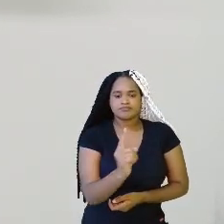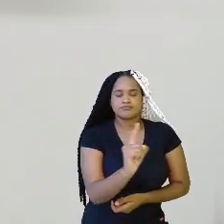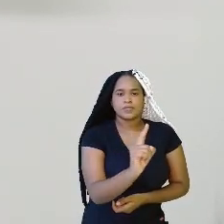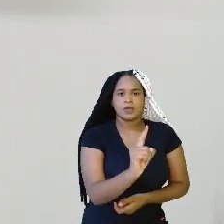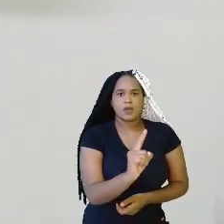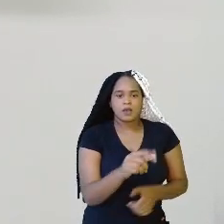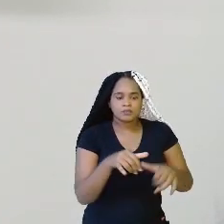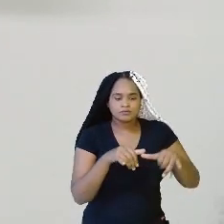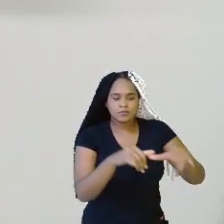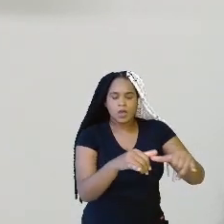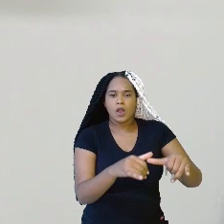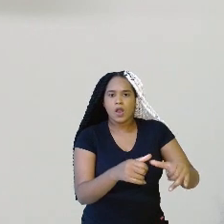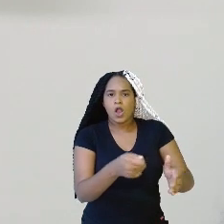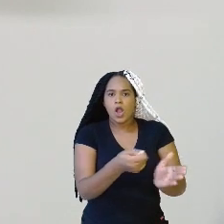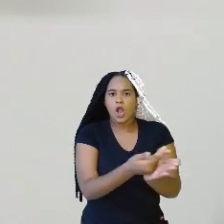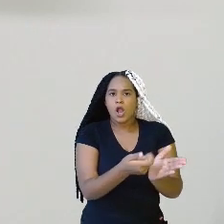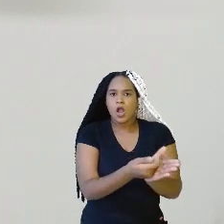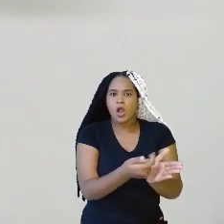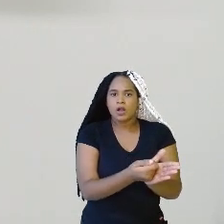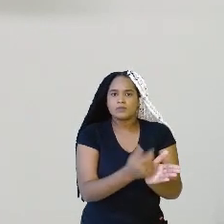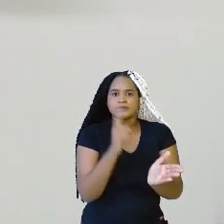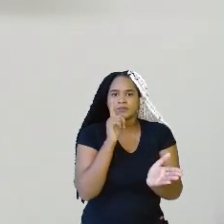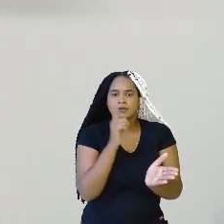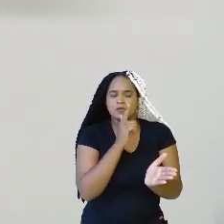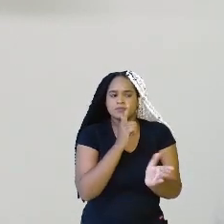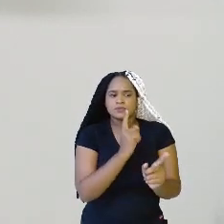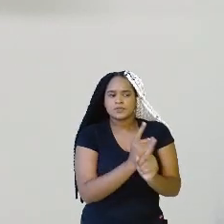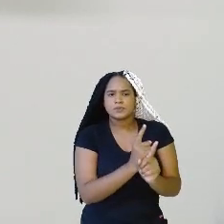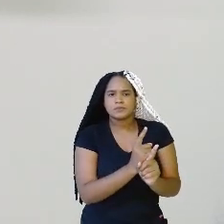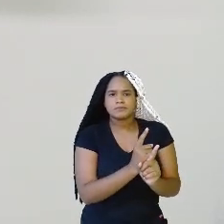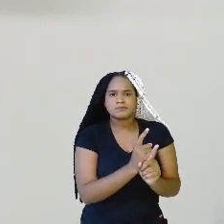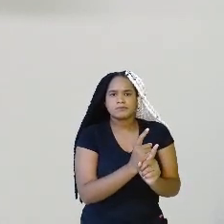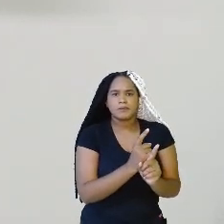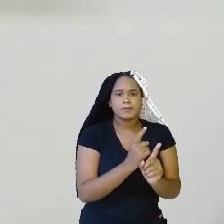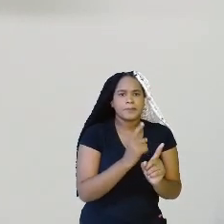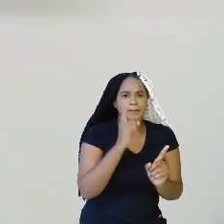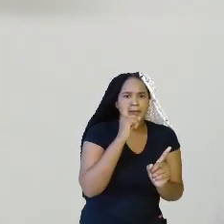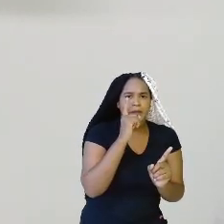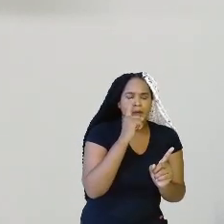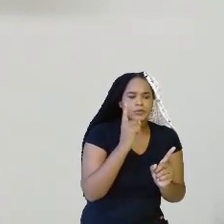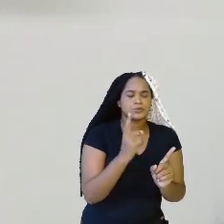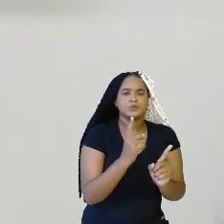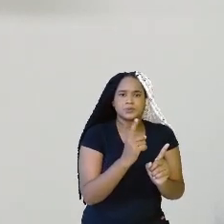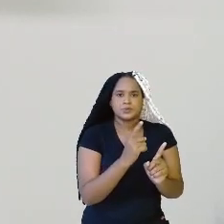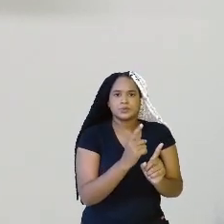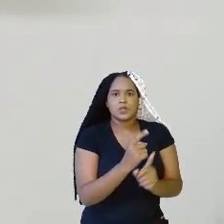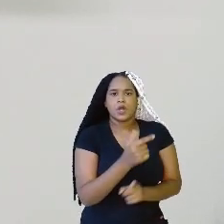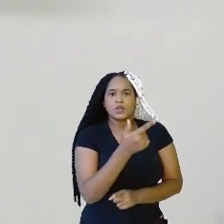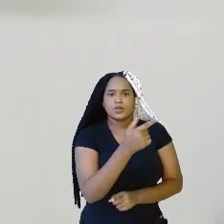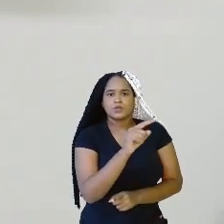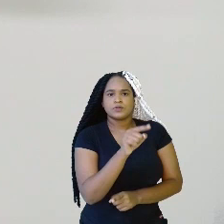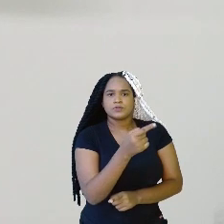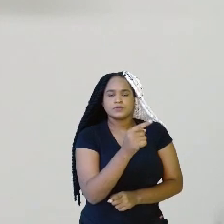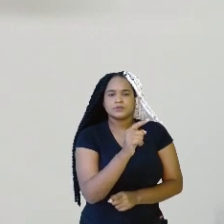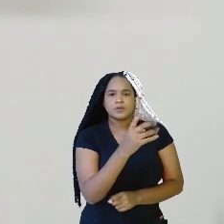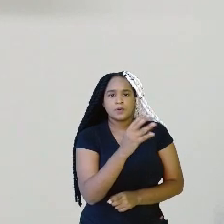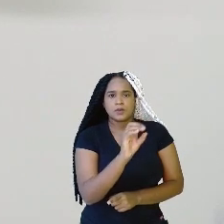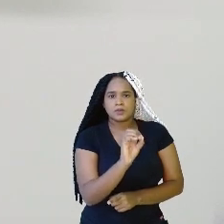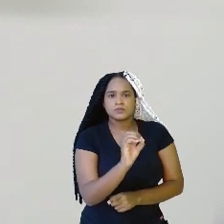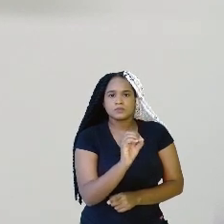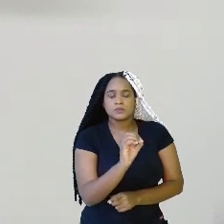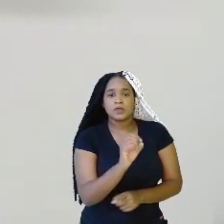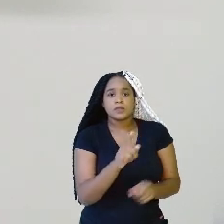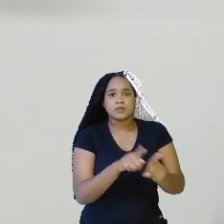comprar alguns lanches. Encontrou um biscoito por R$ 2,40, um salgadinho por R$2 e